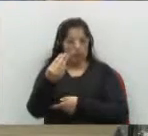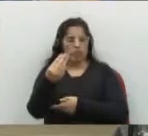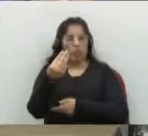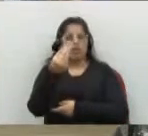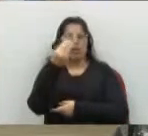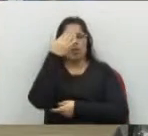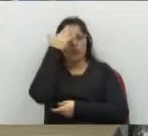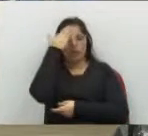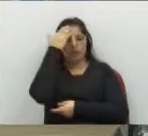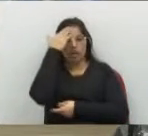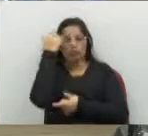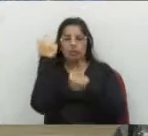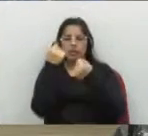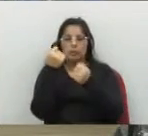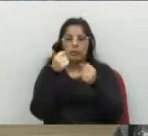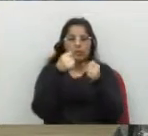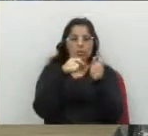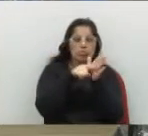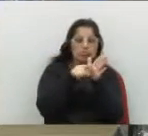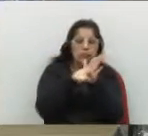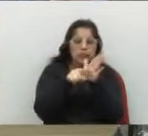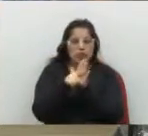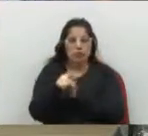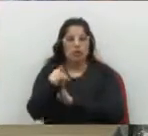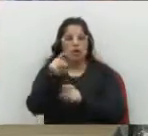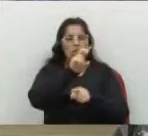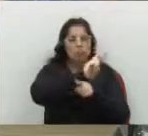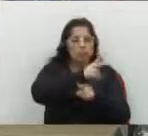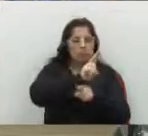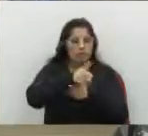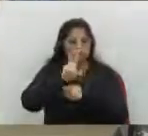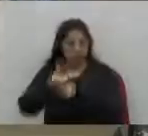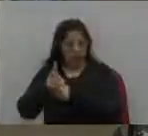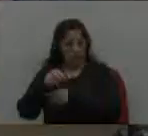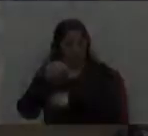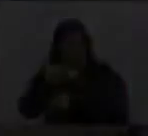fiscalizada e a empresa fornecedora tem que ser punida, na minha opinião.